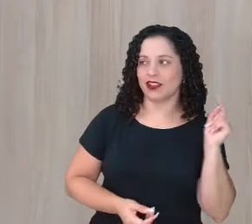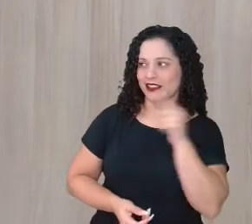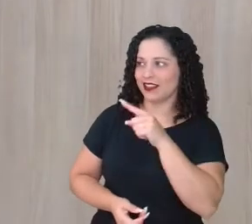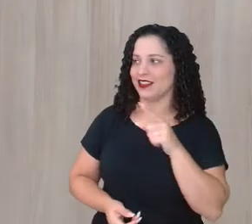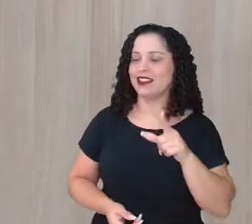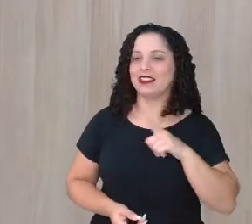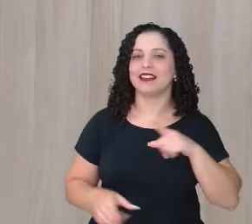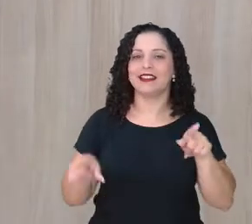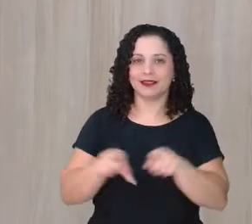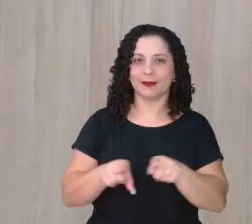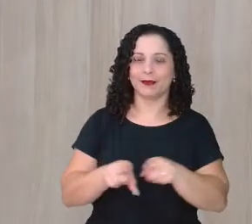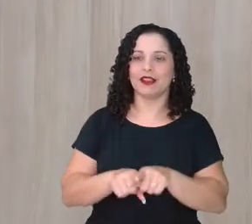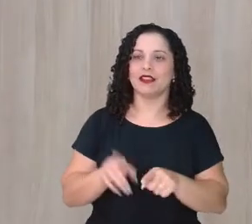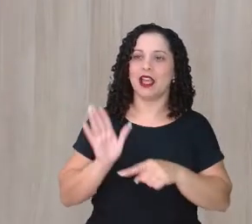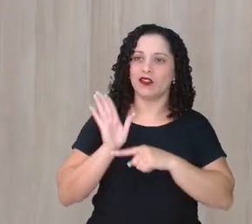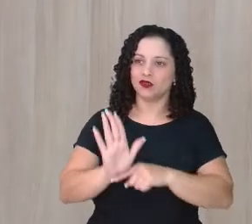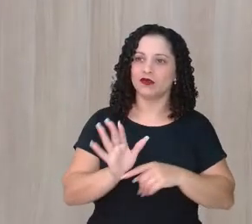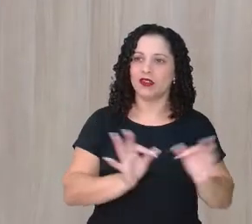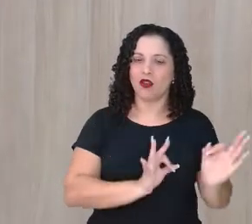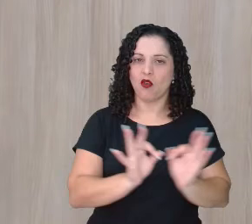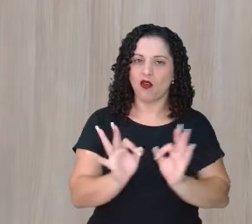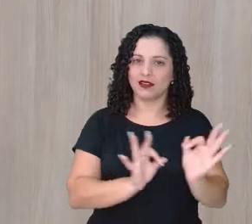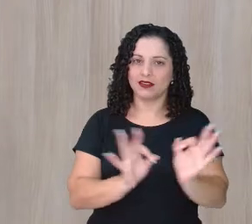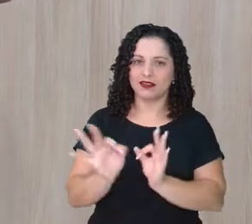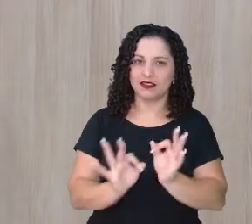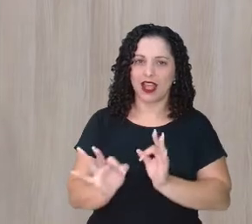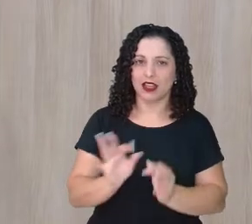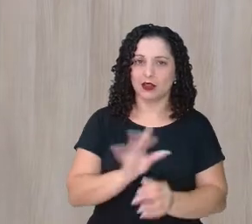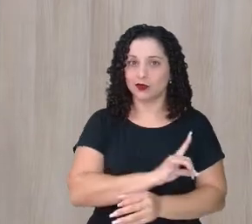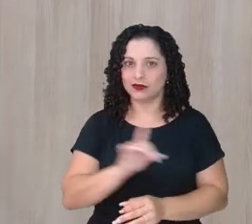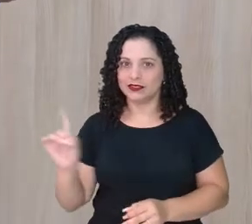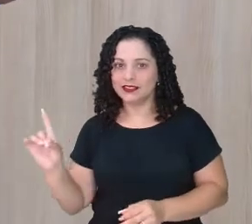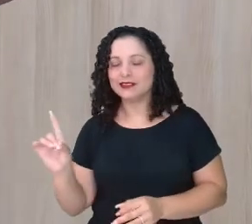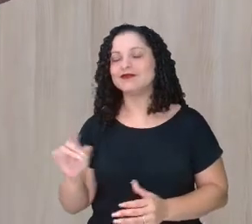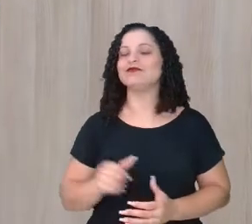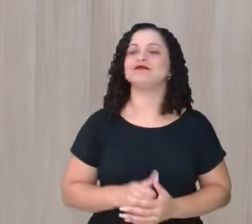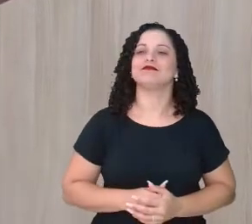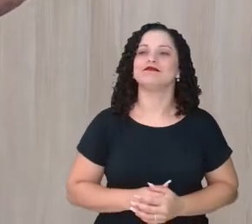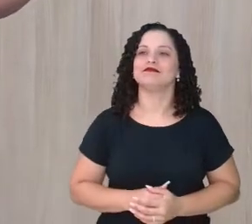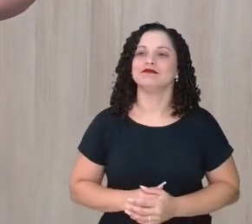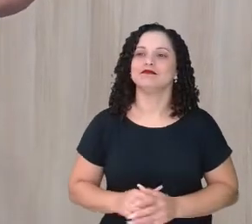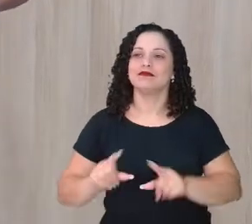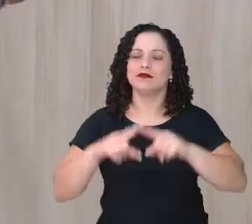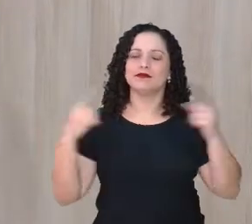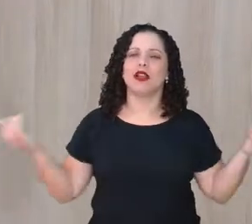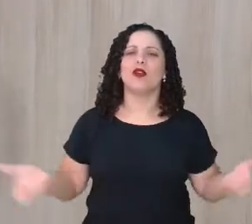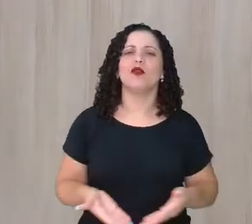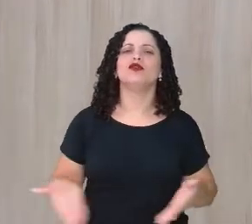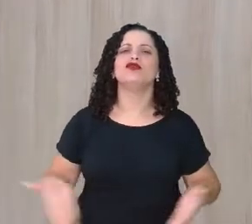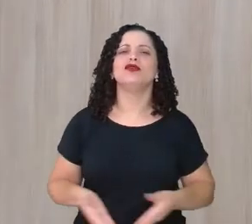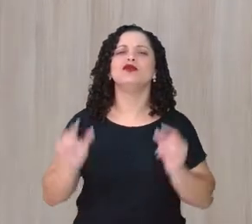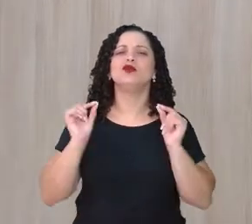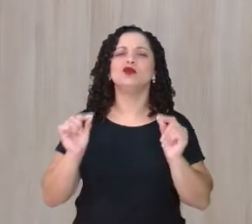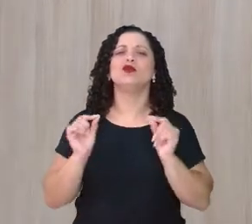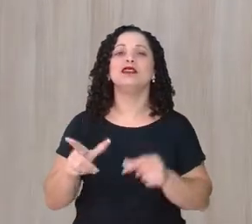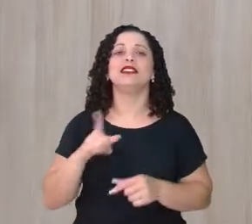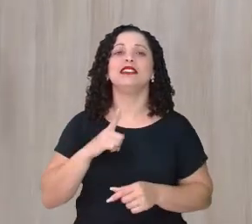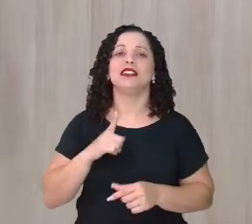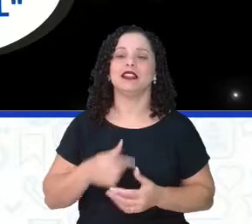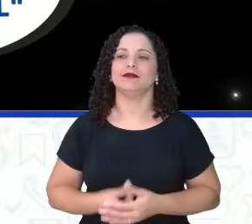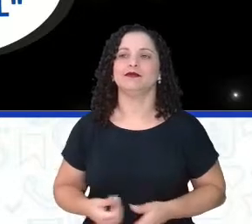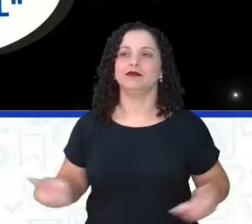Isso ajuda muito na questão da organização do dia. Mas o que é que nós temos para hoje? Nós vamos começar hoje